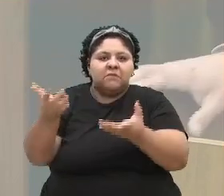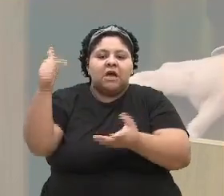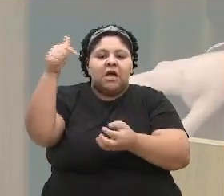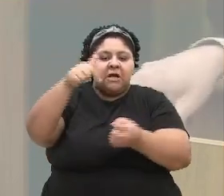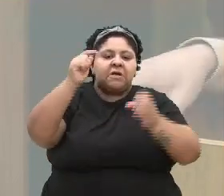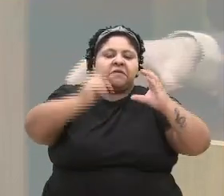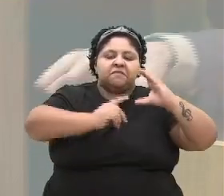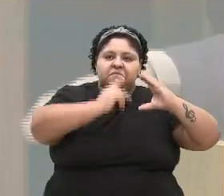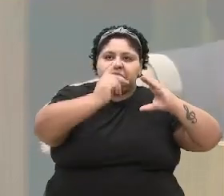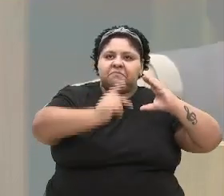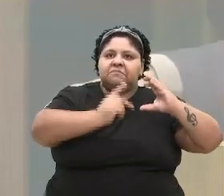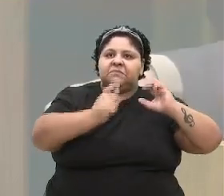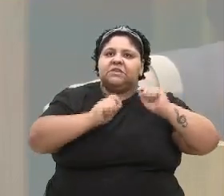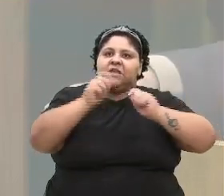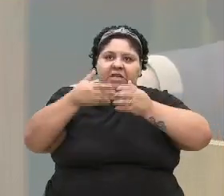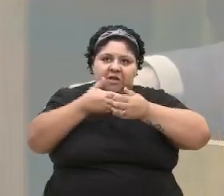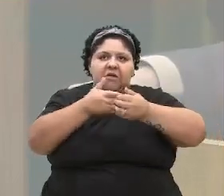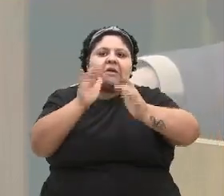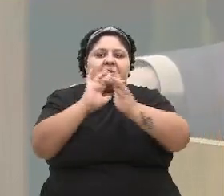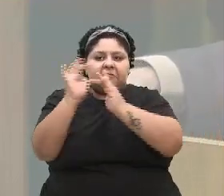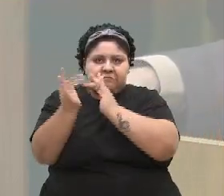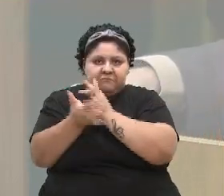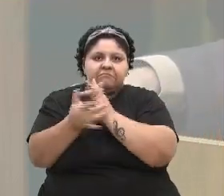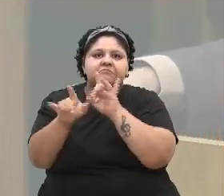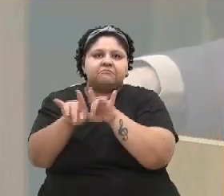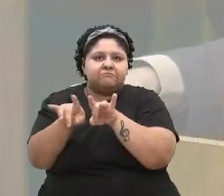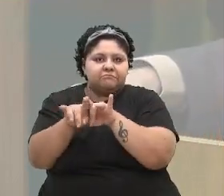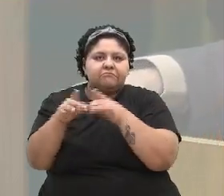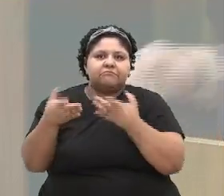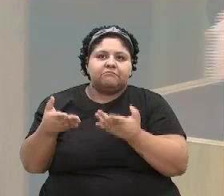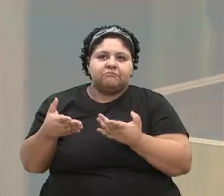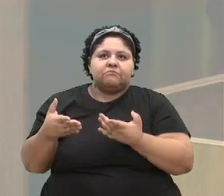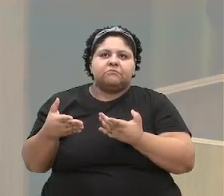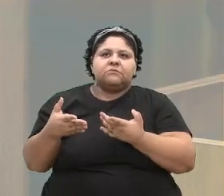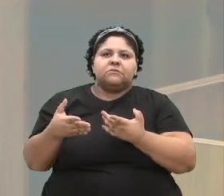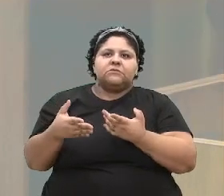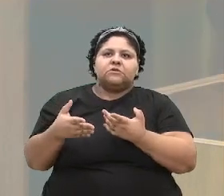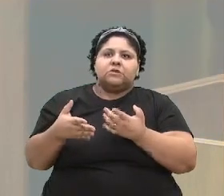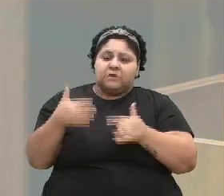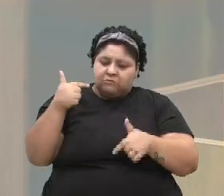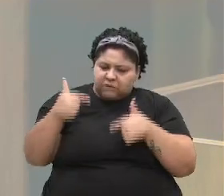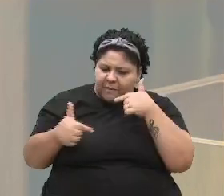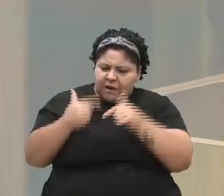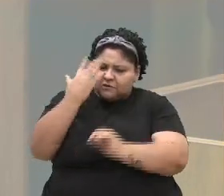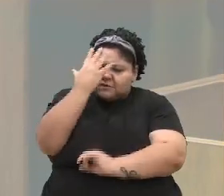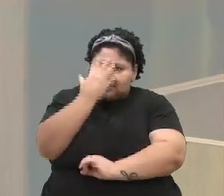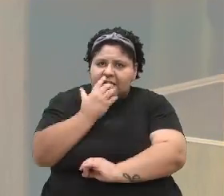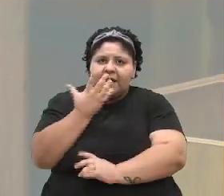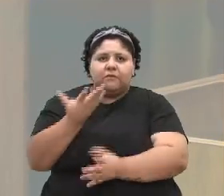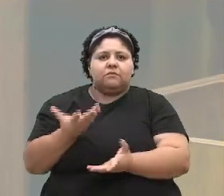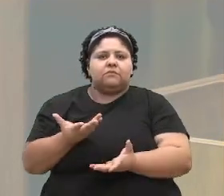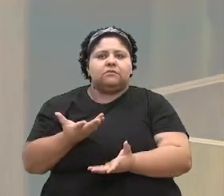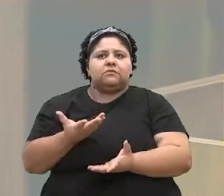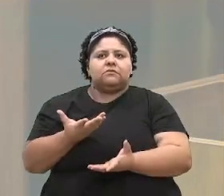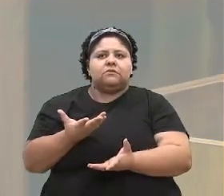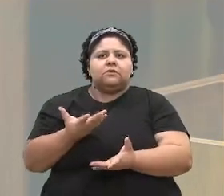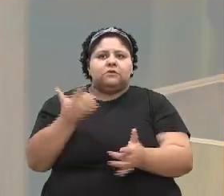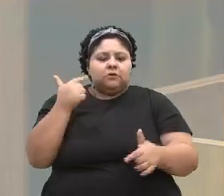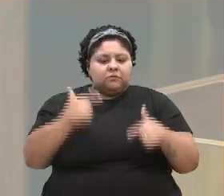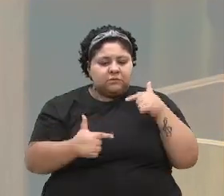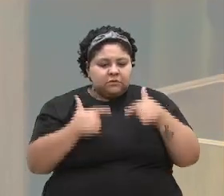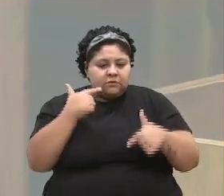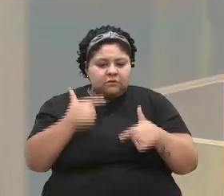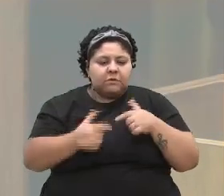Câmara de Vereadores, quem acompanha minhas redes sociais, que é um trabalho sério, um trabalho